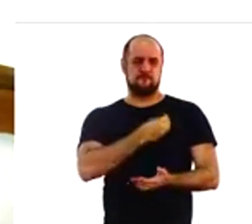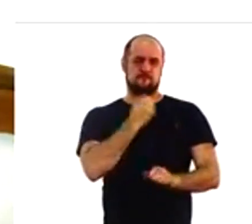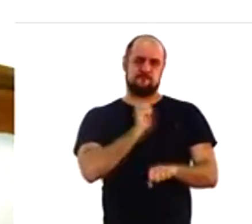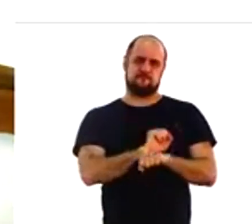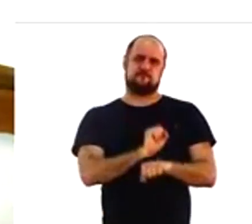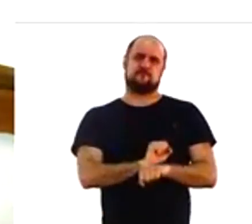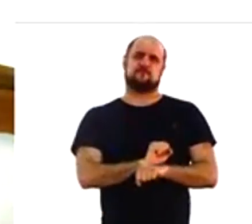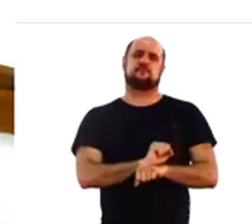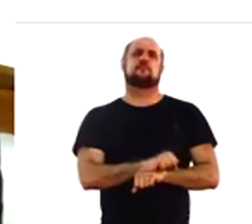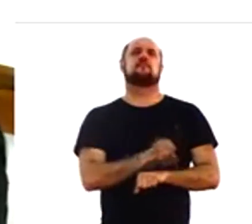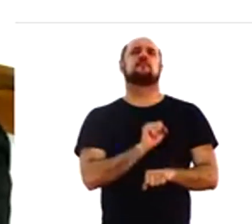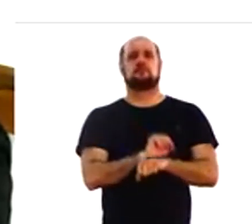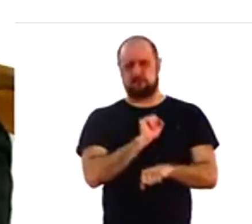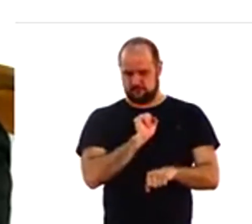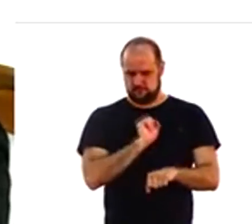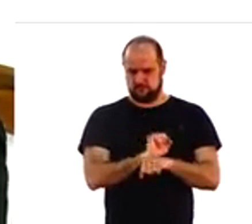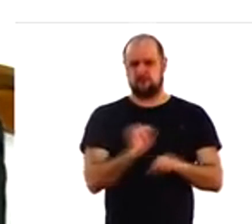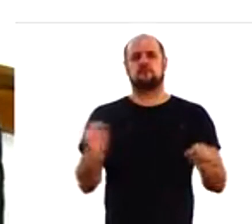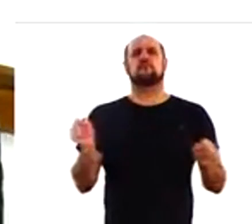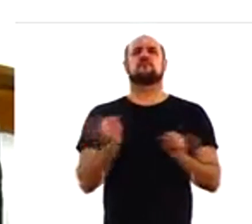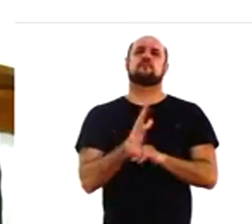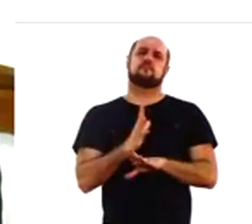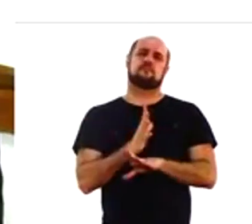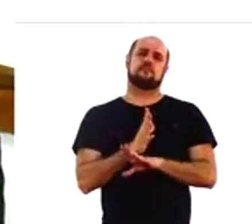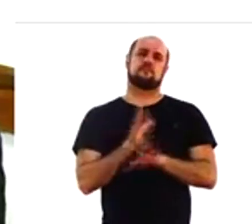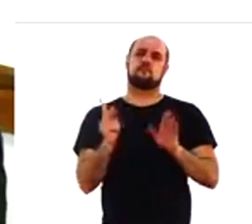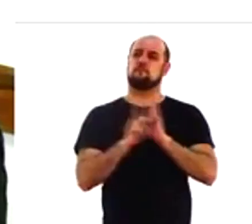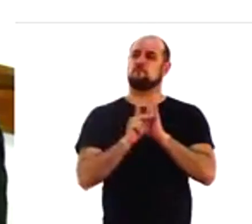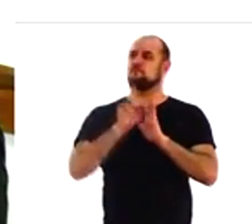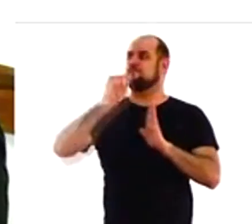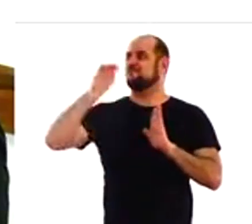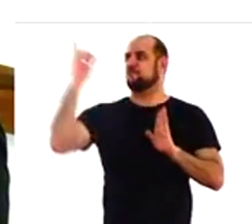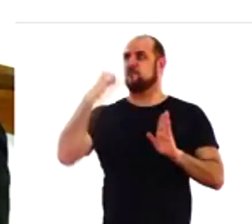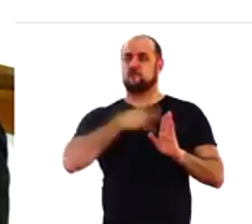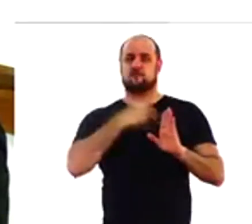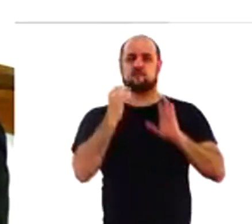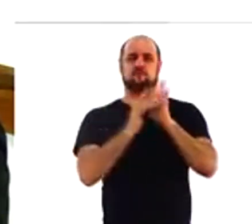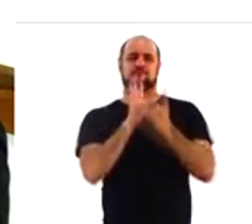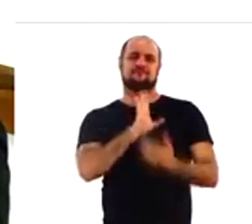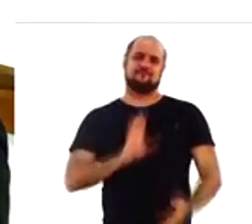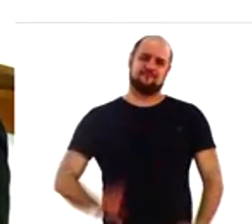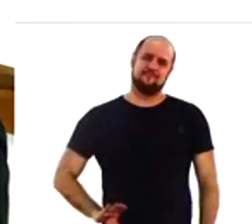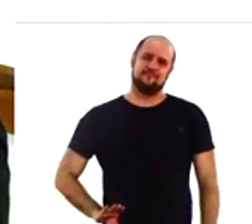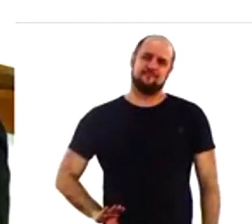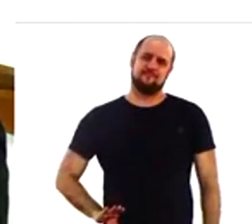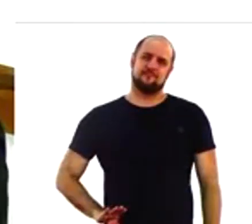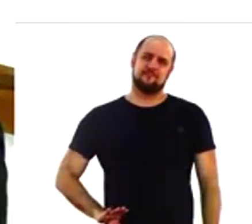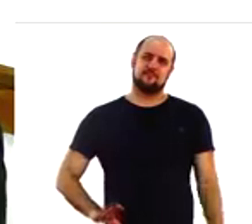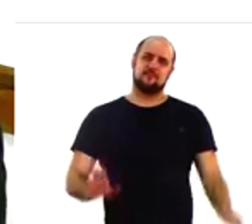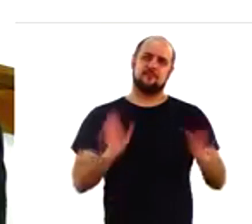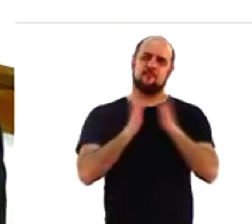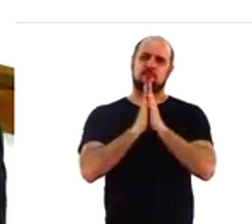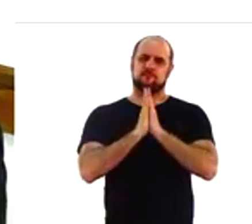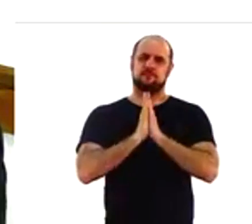a esperança da glória de Deus e do seu Filho Jesus Cristo. Fechemos nossos olhos